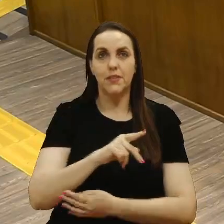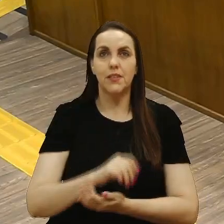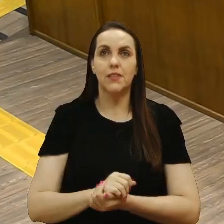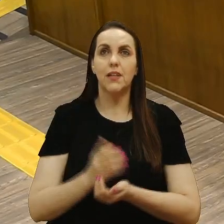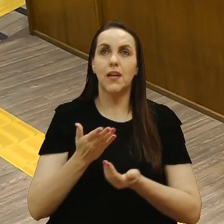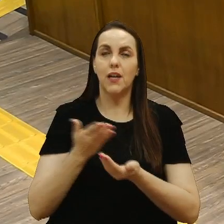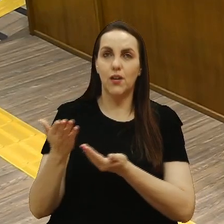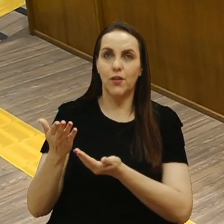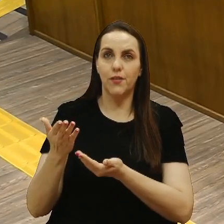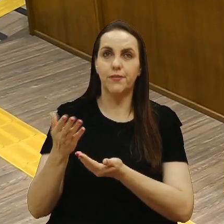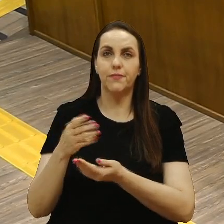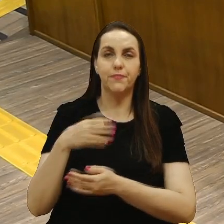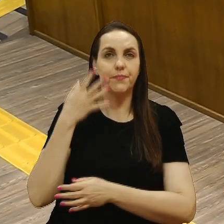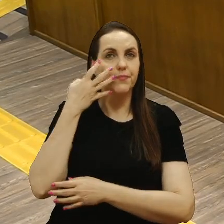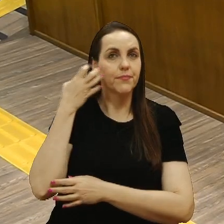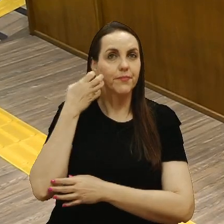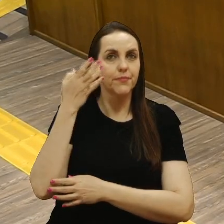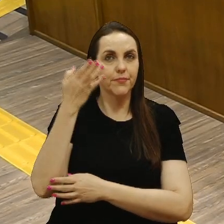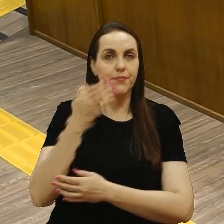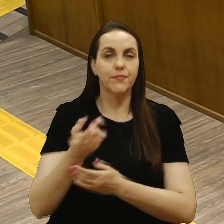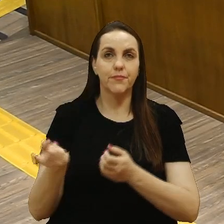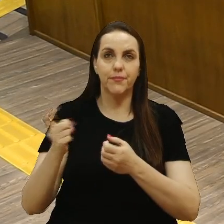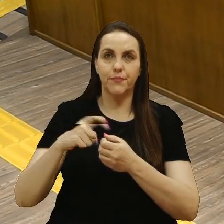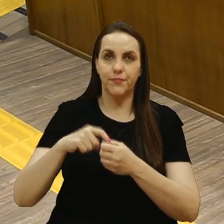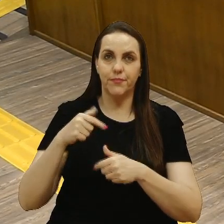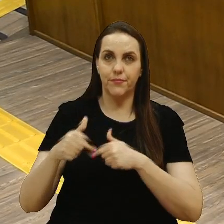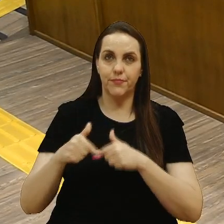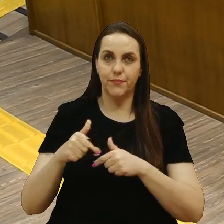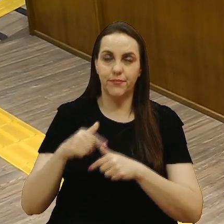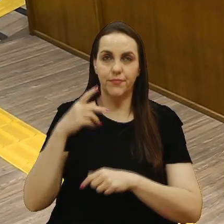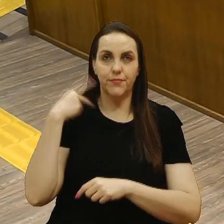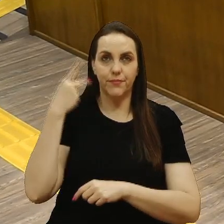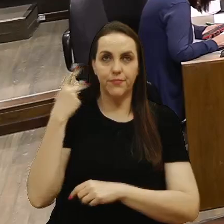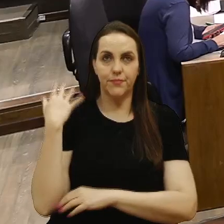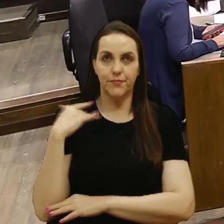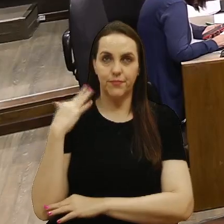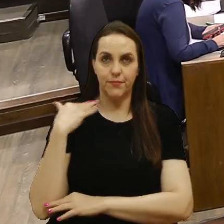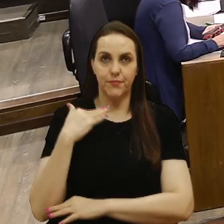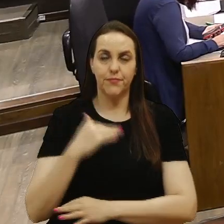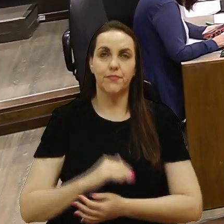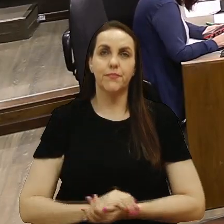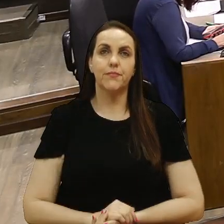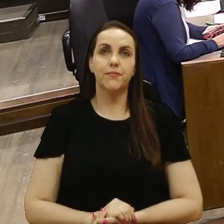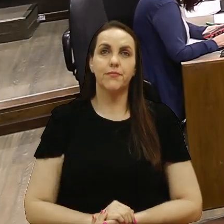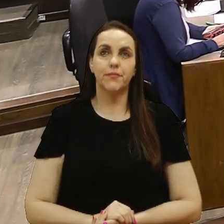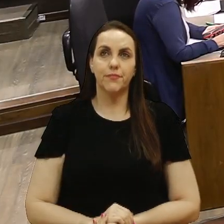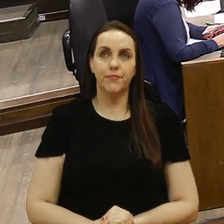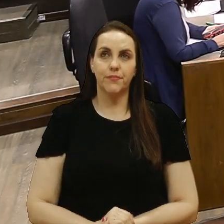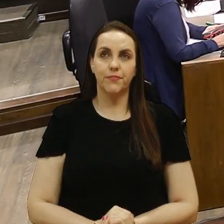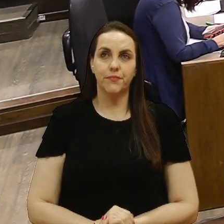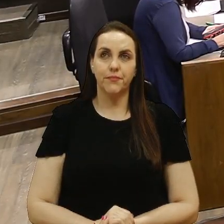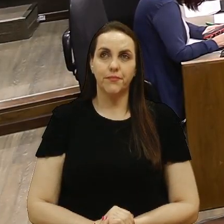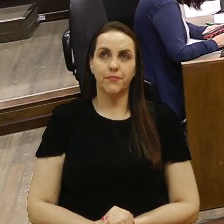palavra ao vereador José Abreu Jack e devolvo os trabalhos à vereadora Andressa Marques.